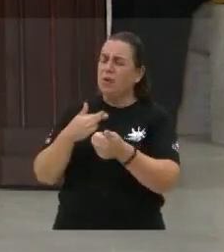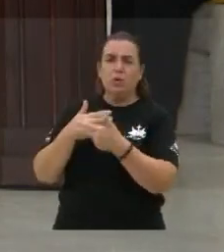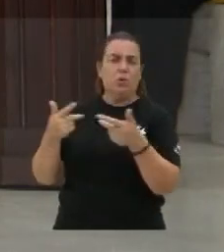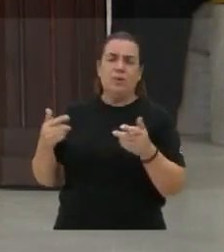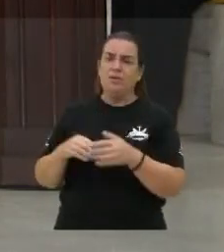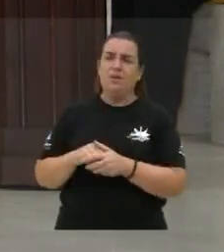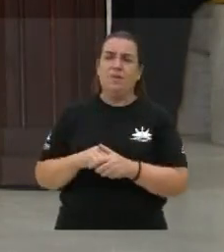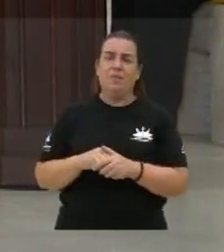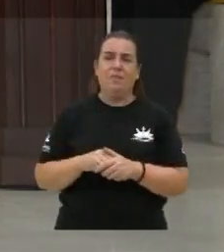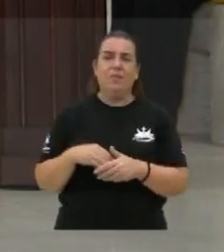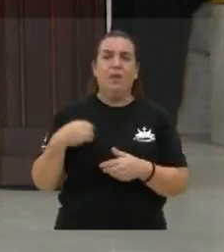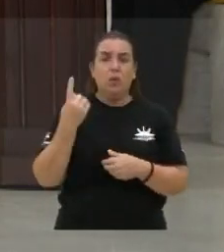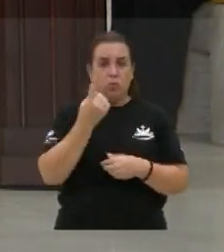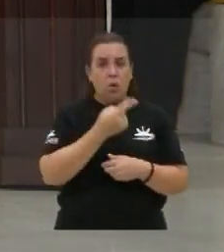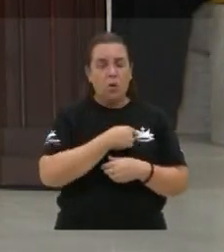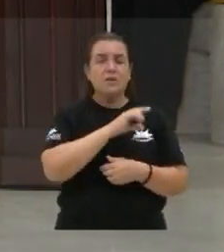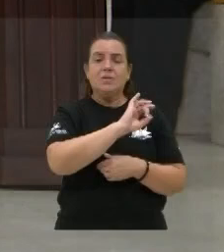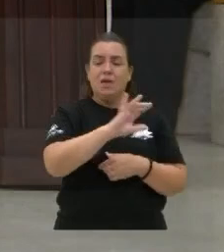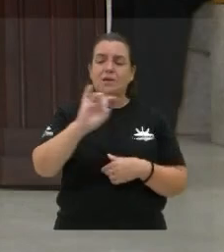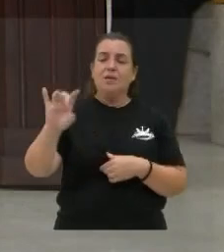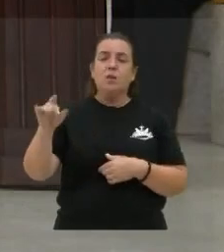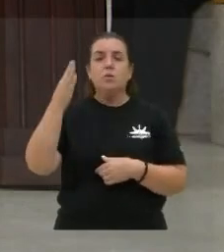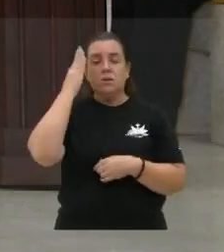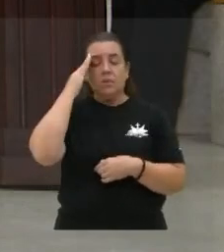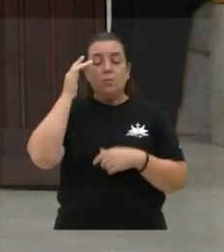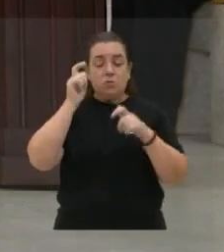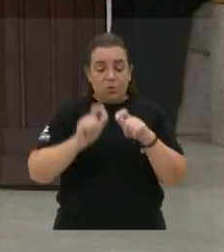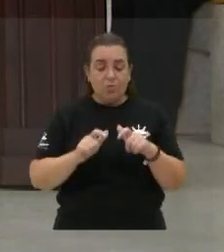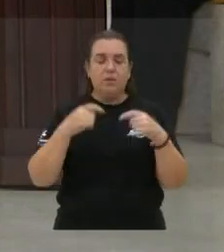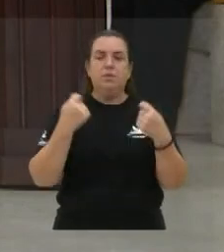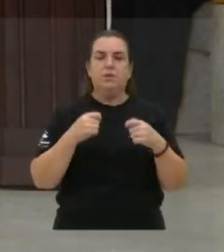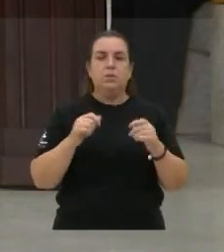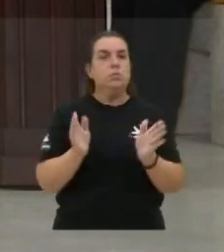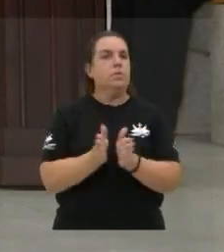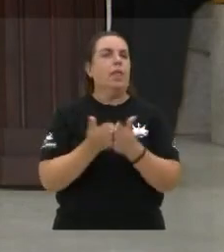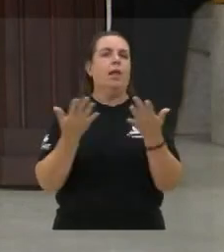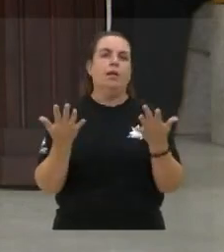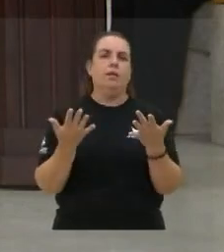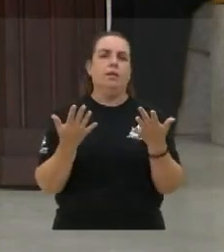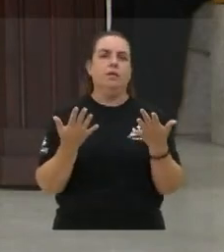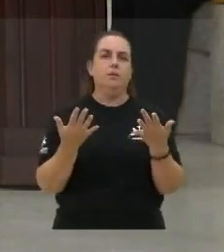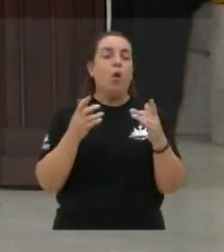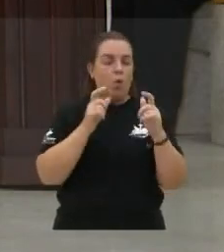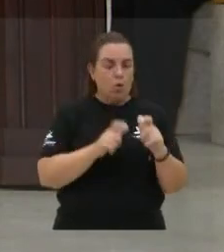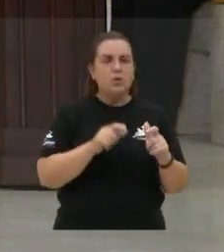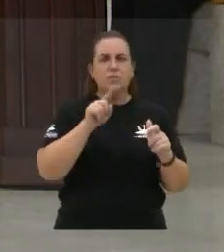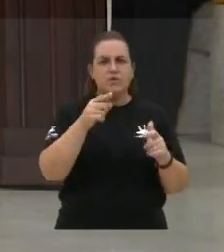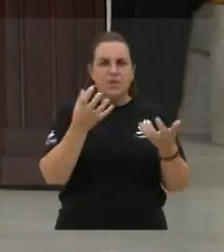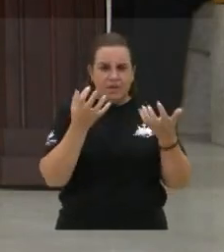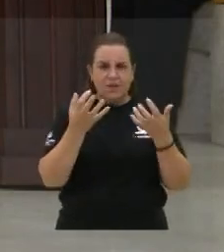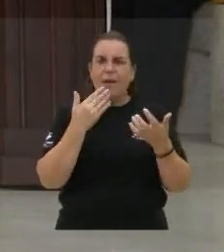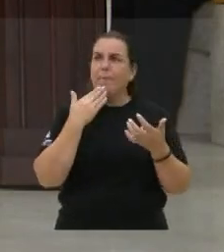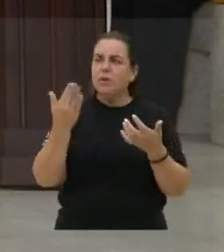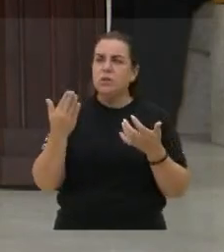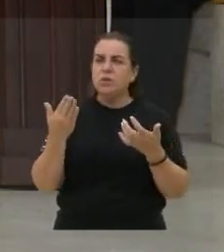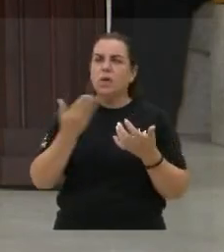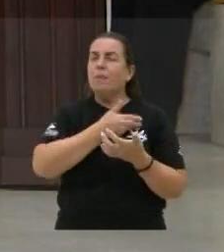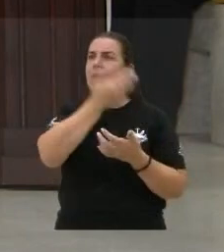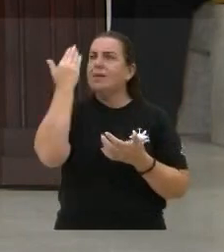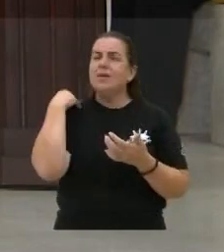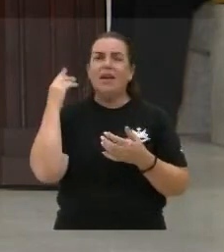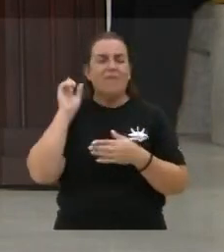mundo sabe onde está precisando iluminar. Onde você gostaria de pedir, Nossa Senhora, entra